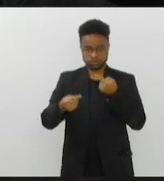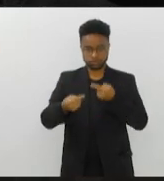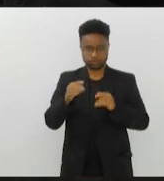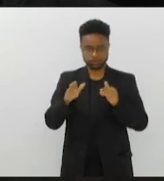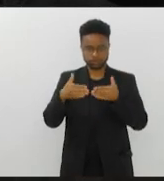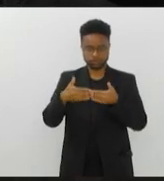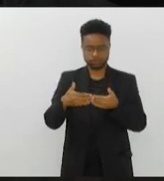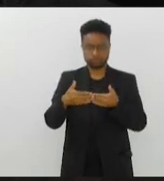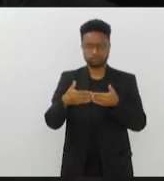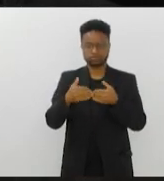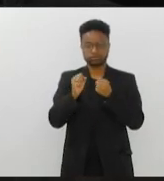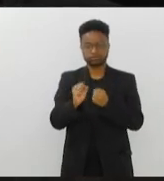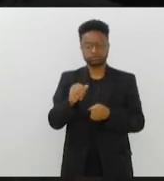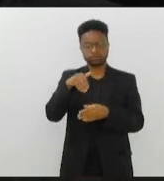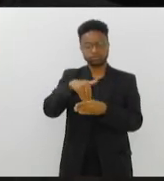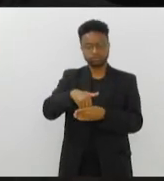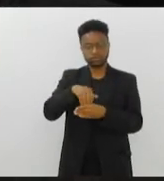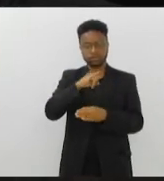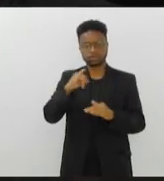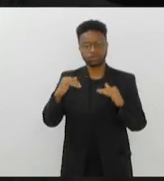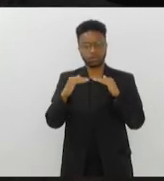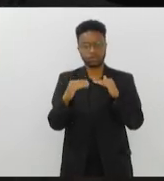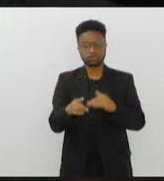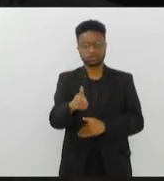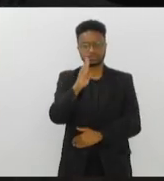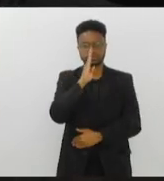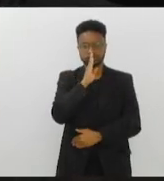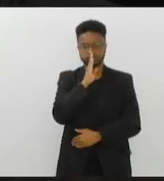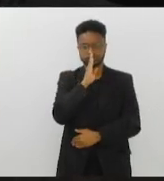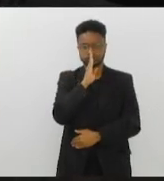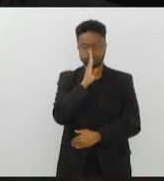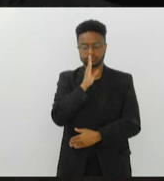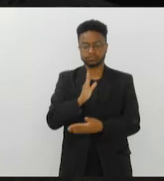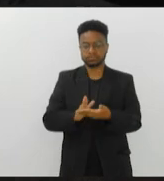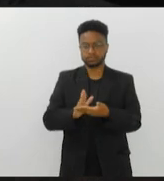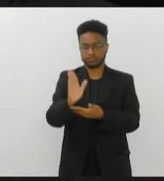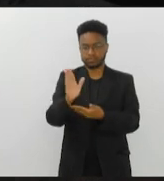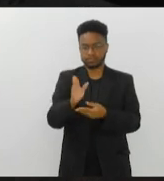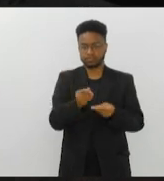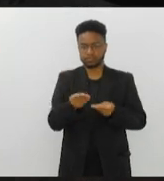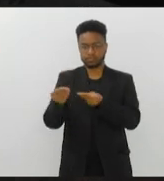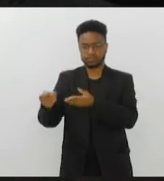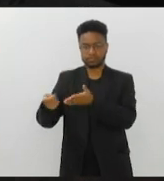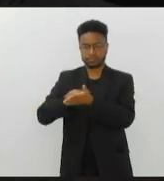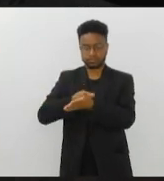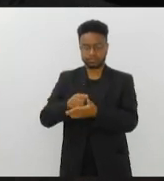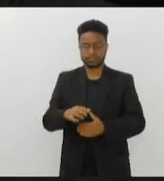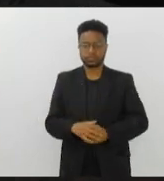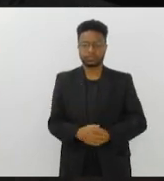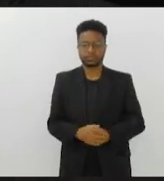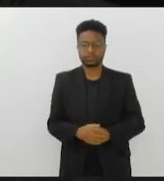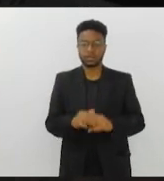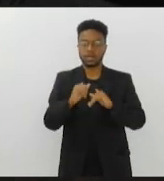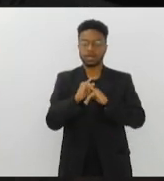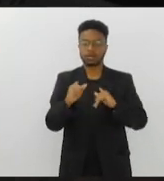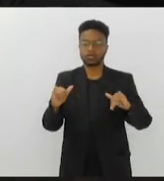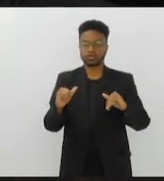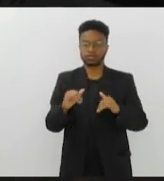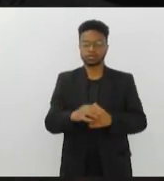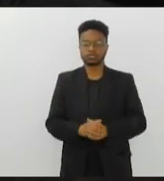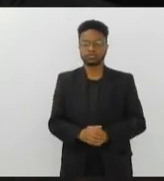encerrada a discussão. Em votação, senhores que aprovam, permaneçam como estão. Aprovado, vai autógrafo. Anuncio.